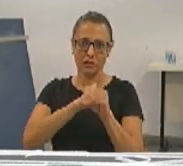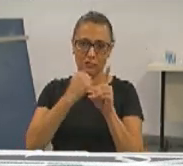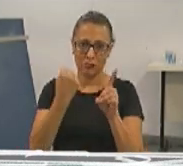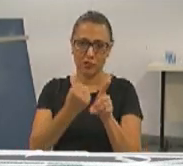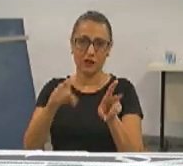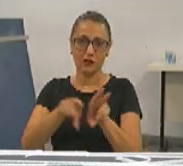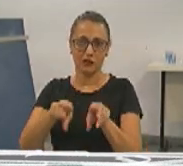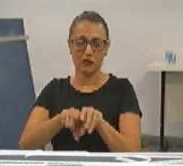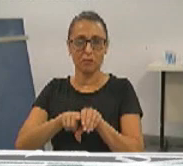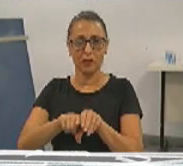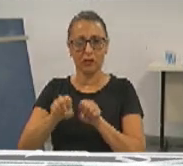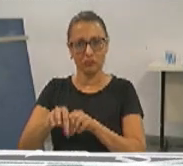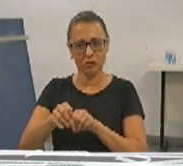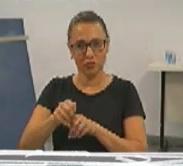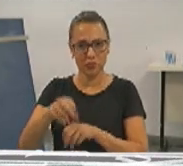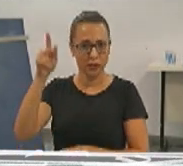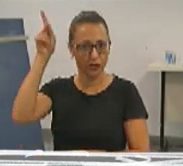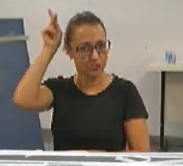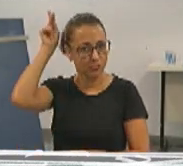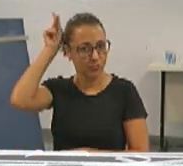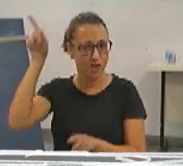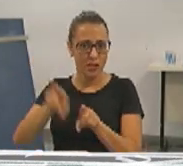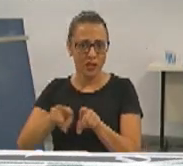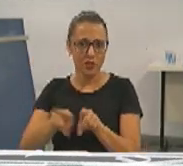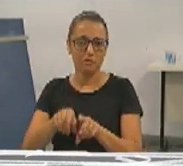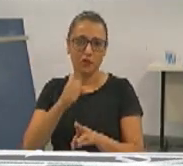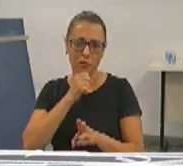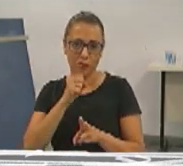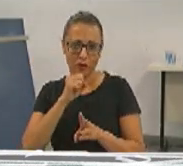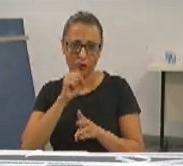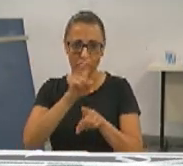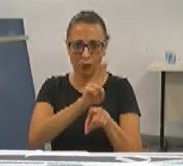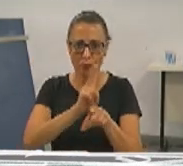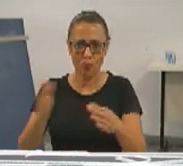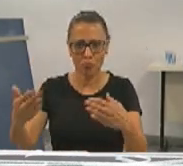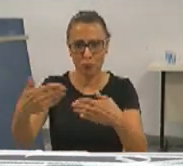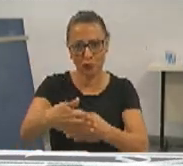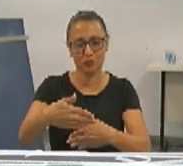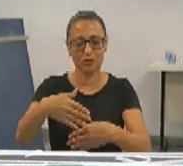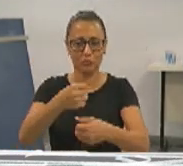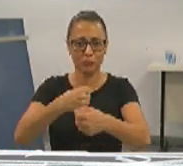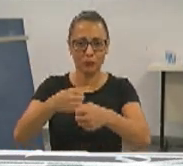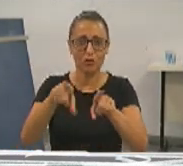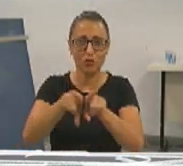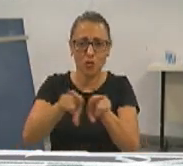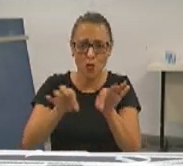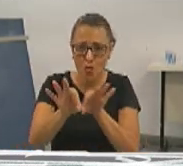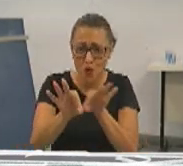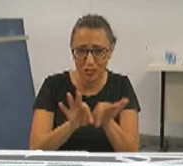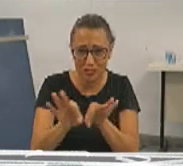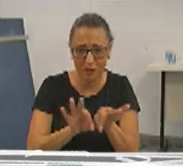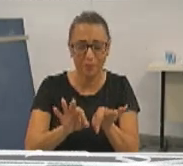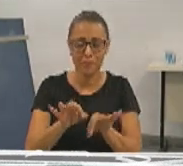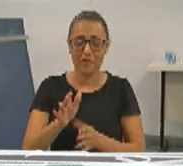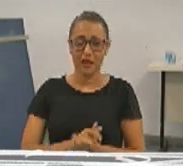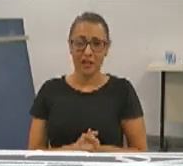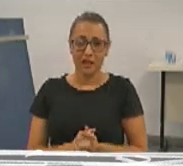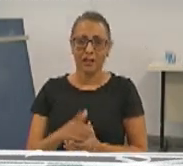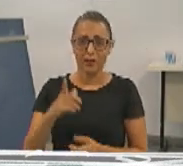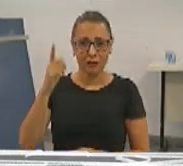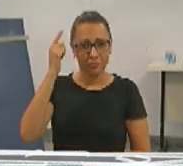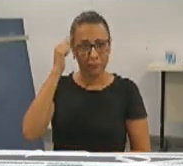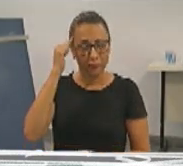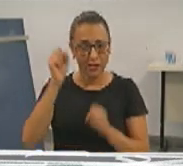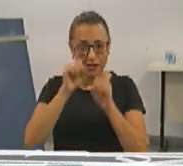e atendimento ambulatório para idosos. E é por estarmos tão familiarizados com esse complexo universo que é o hospital